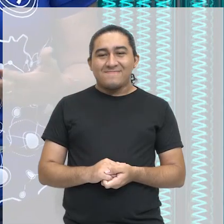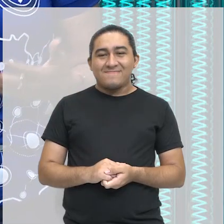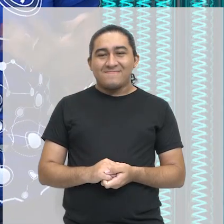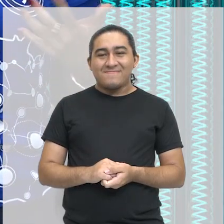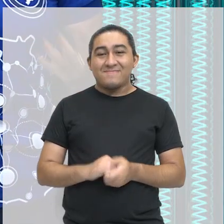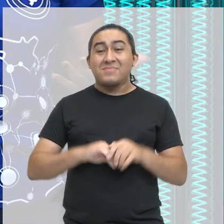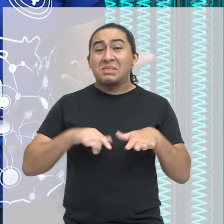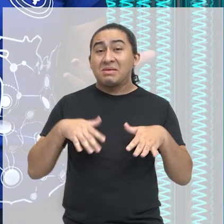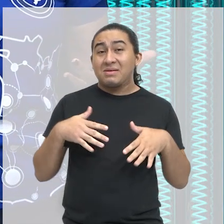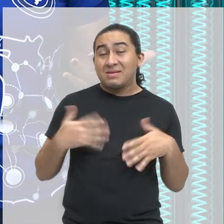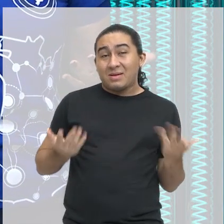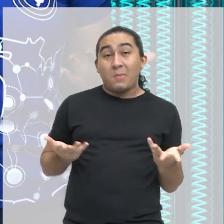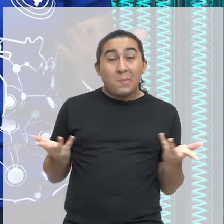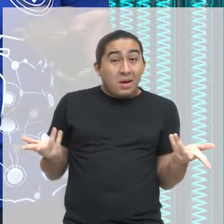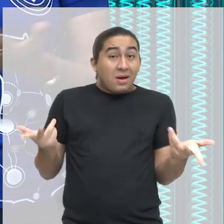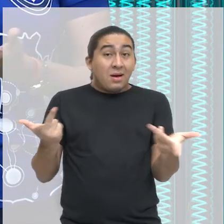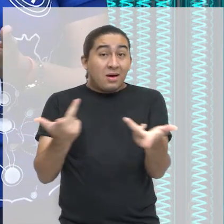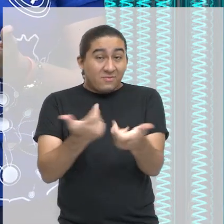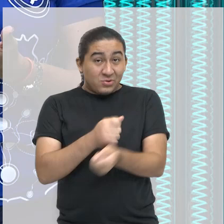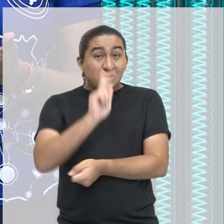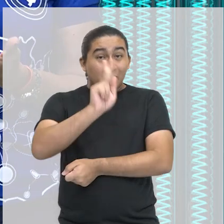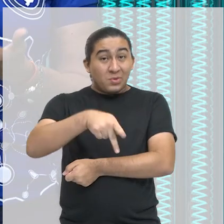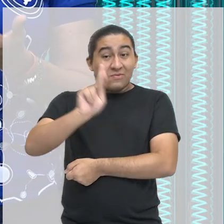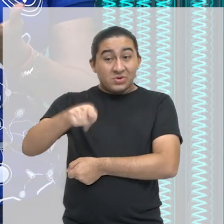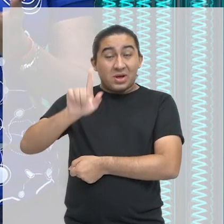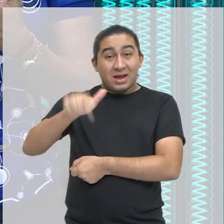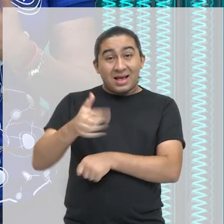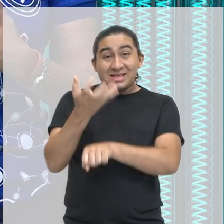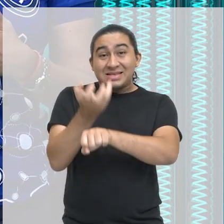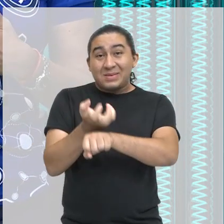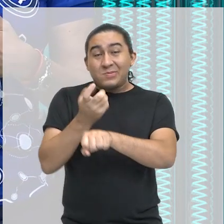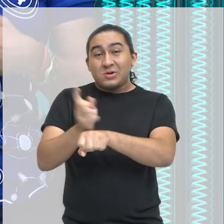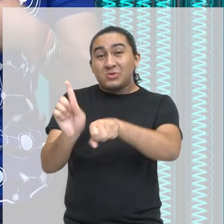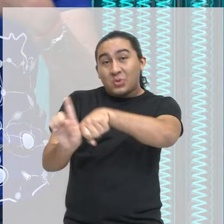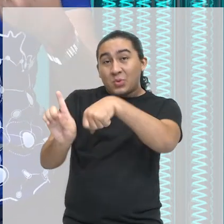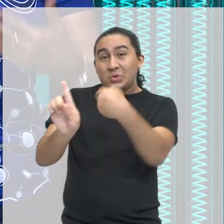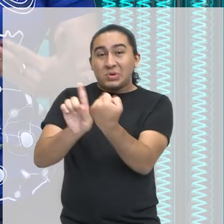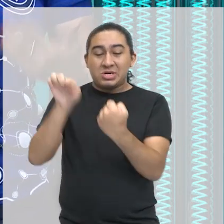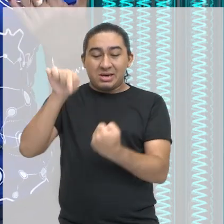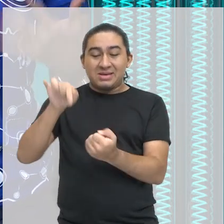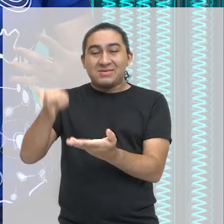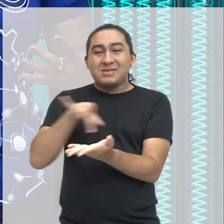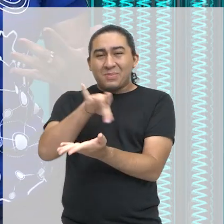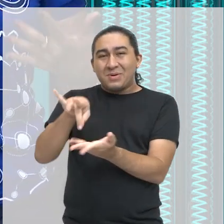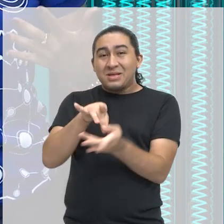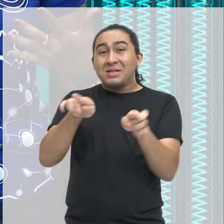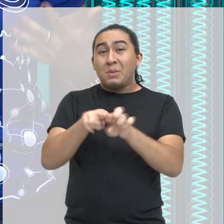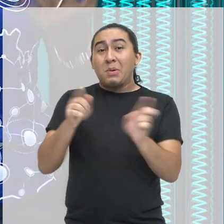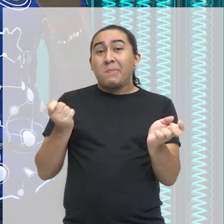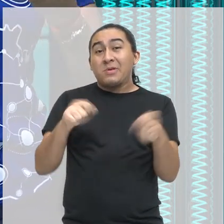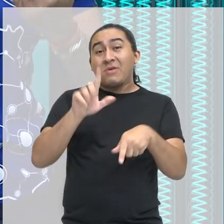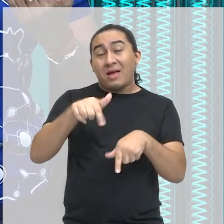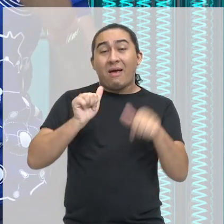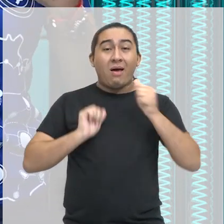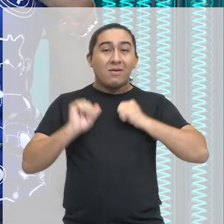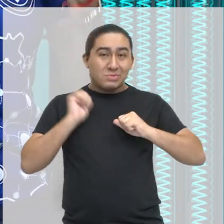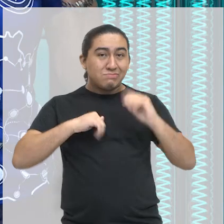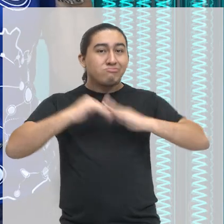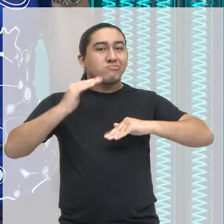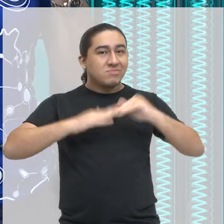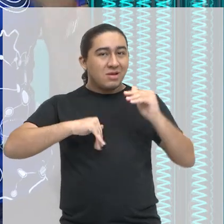Então, maravilhoso professor Dário, professor de Sociologia aqui do Centro de Mídia, que também podemos considerar como um ator. Viu